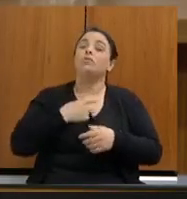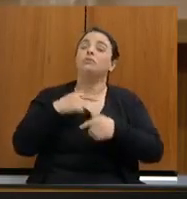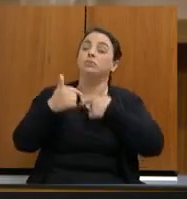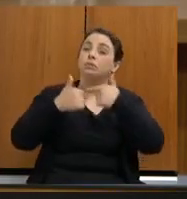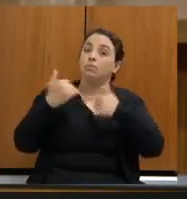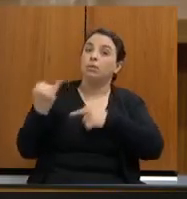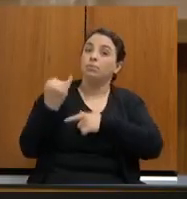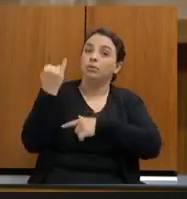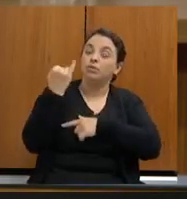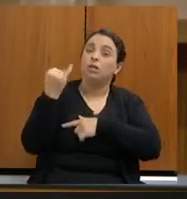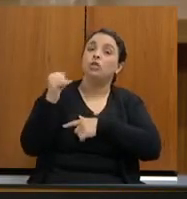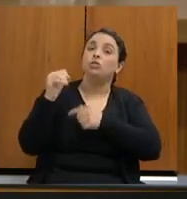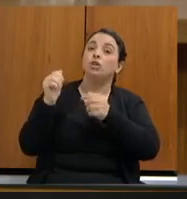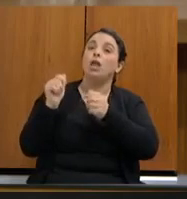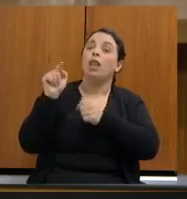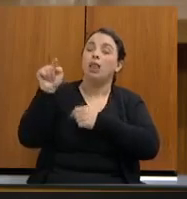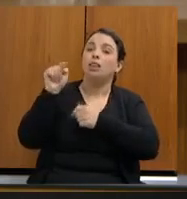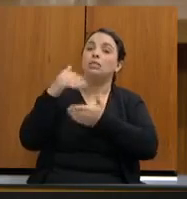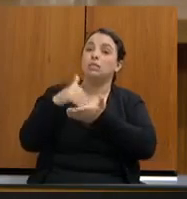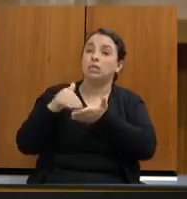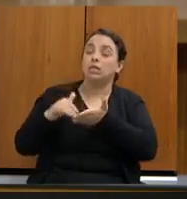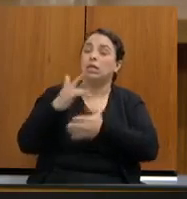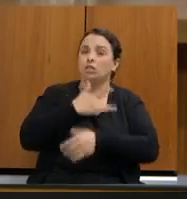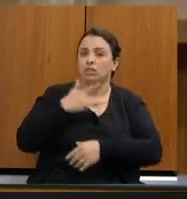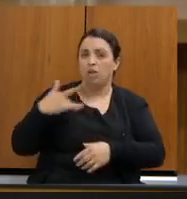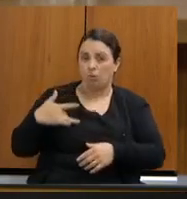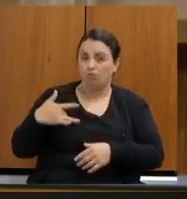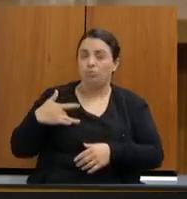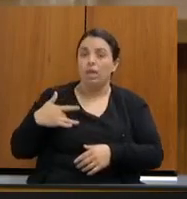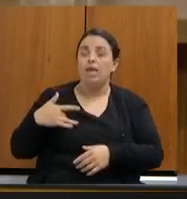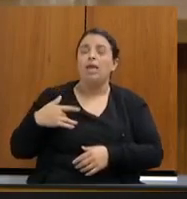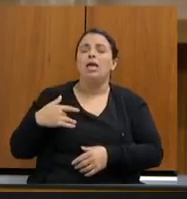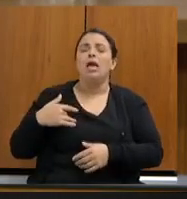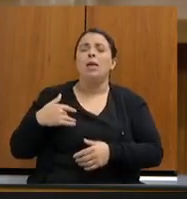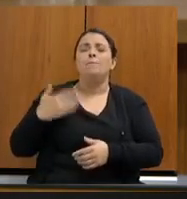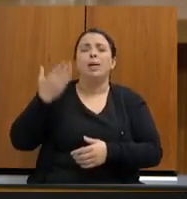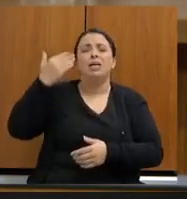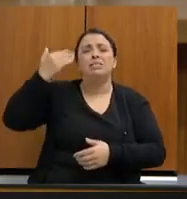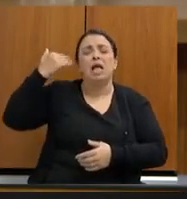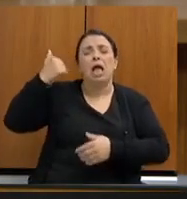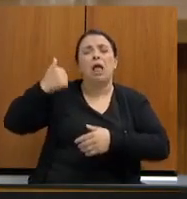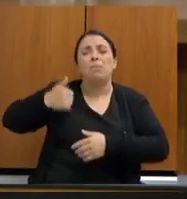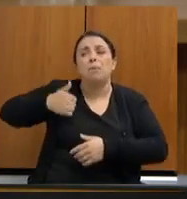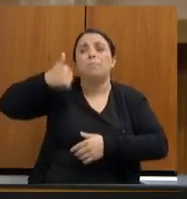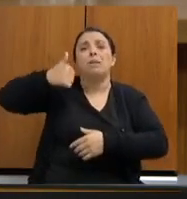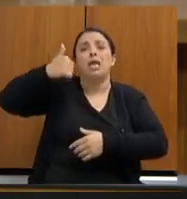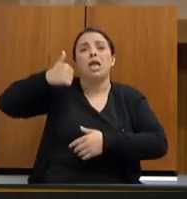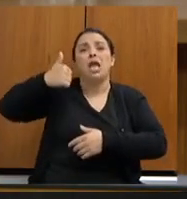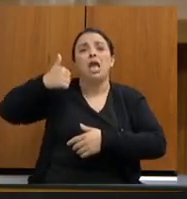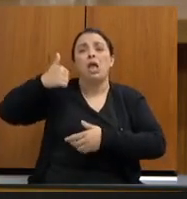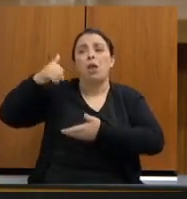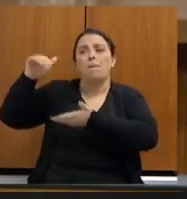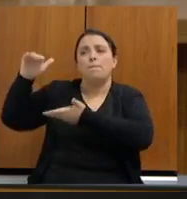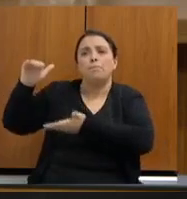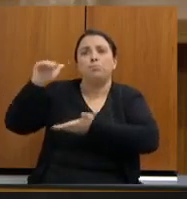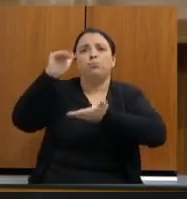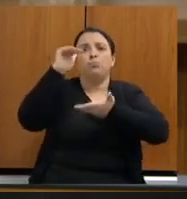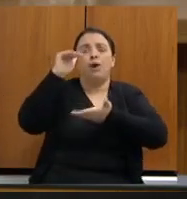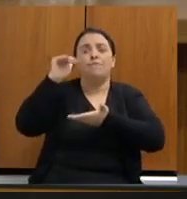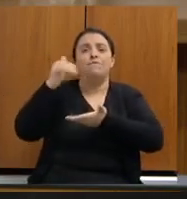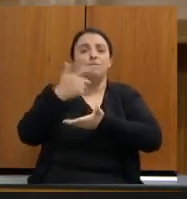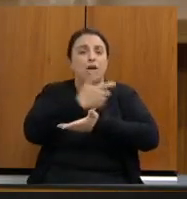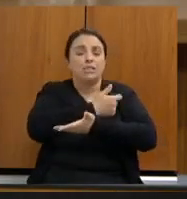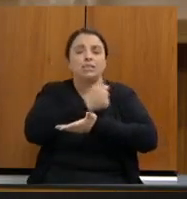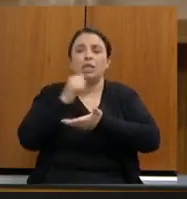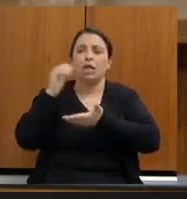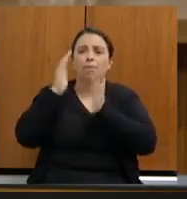Desde o Primeiro Momento em que chegou primeira carga de vacina que foi apoio Logístico a Secretaria de Estado